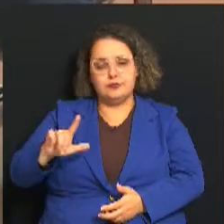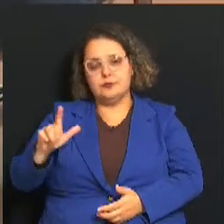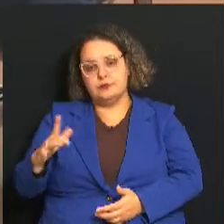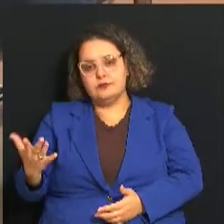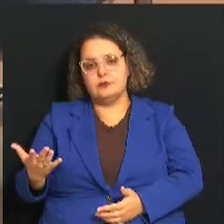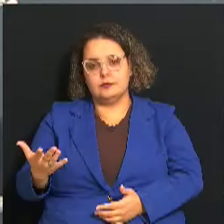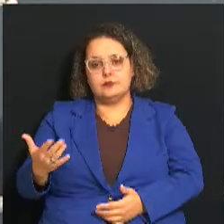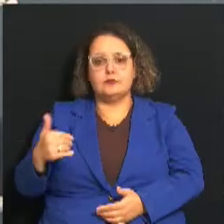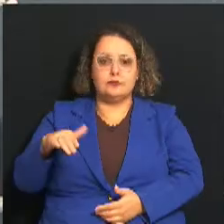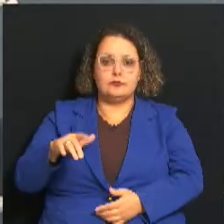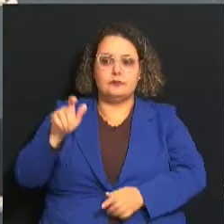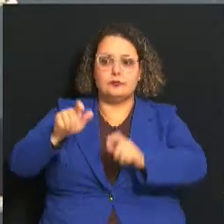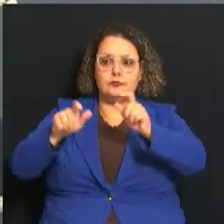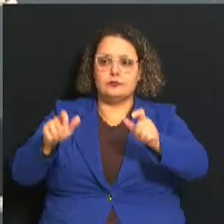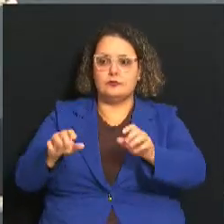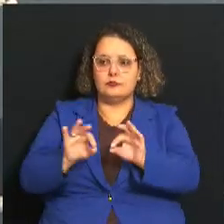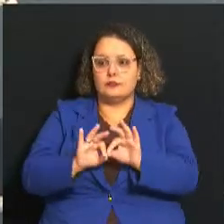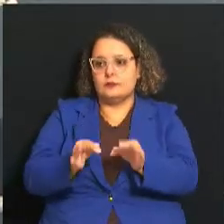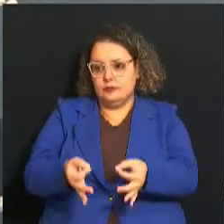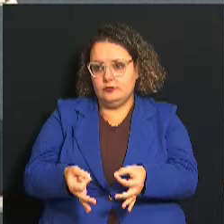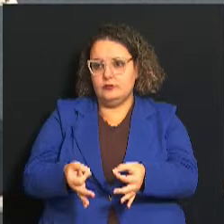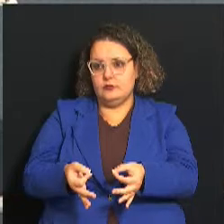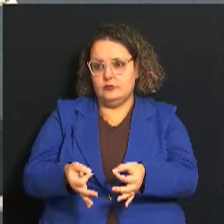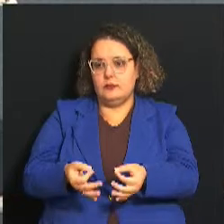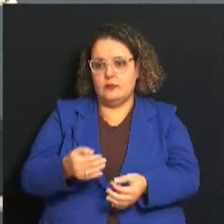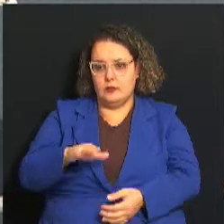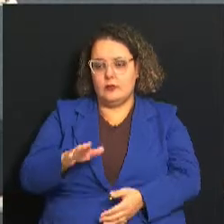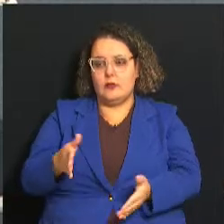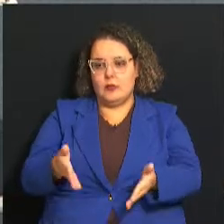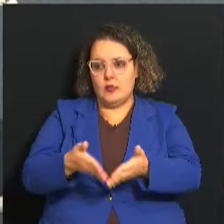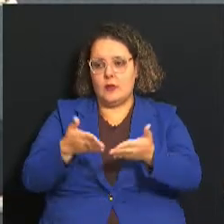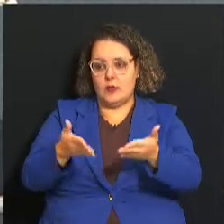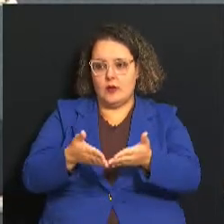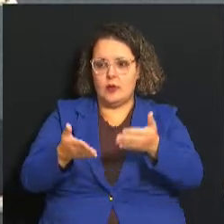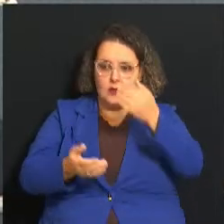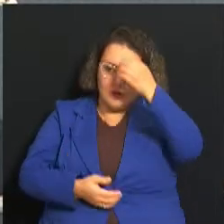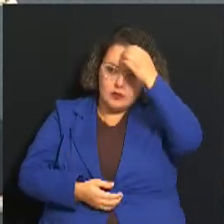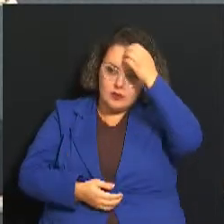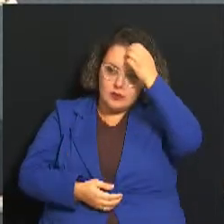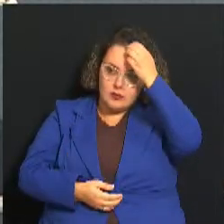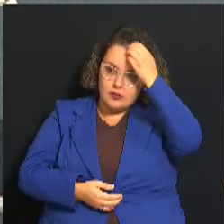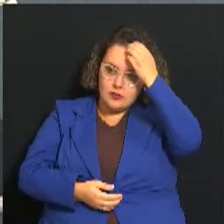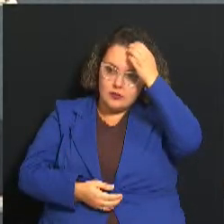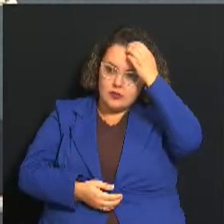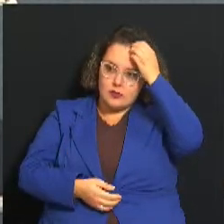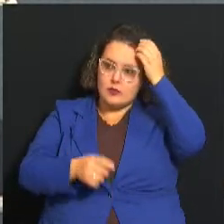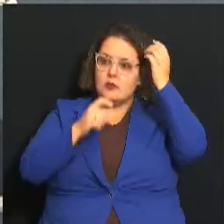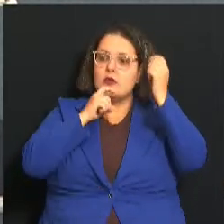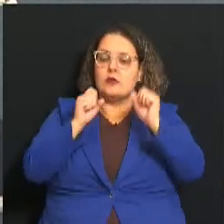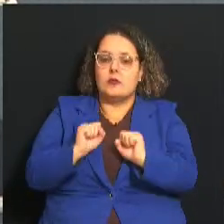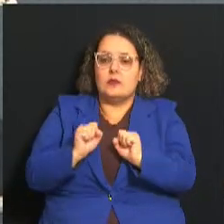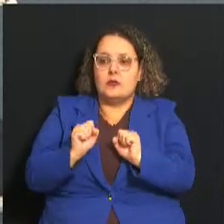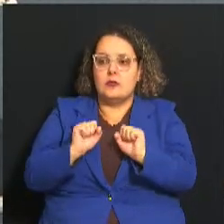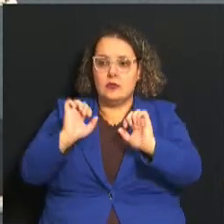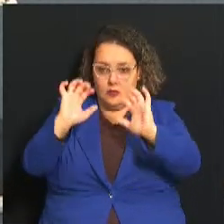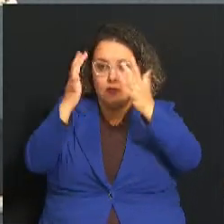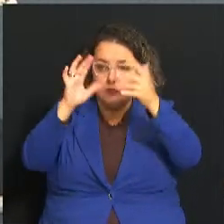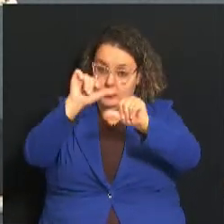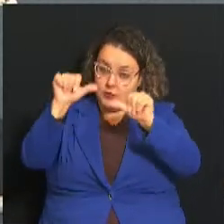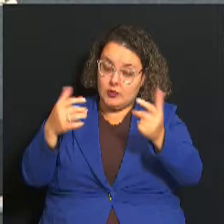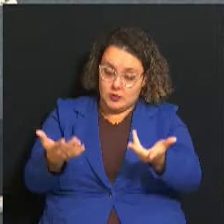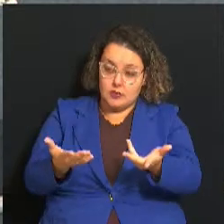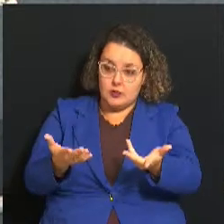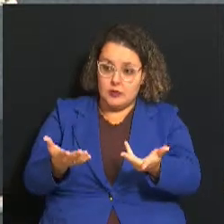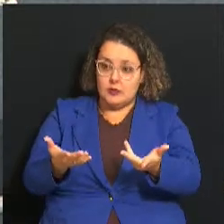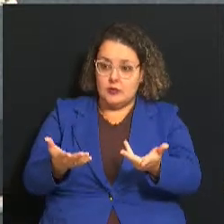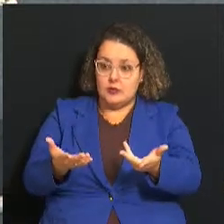mais o pessoal mais humilde, mais pobre, principalmente pensando no frio de hoje, por exemplo, que é mudança climática que faz isso, né? Mas pega